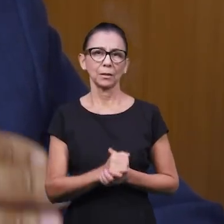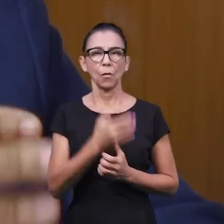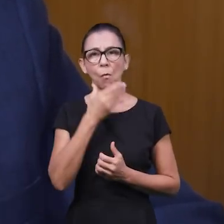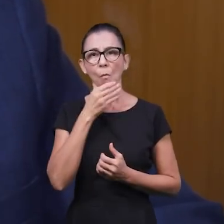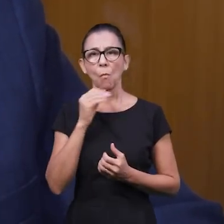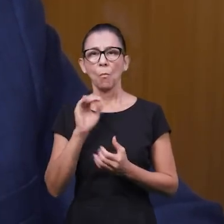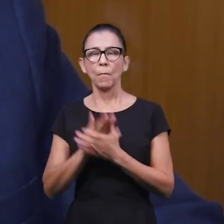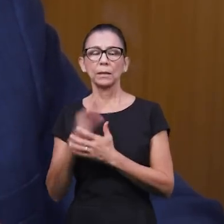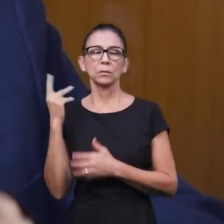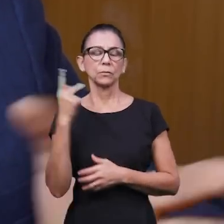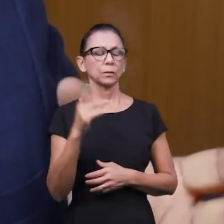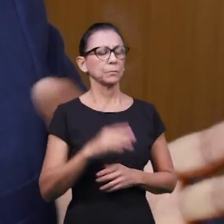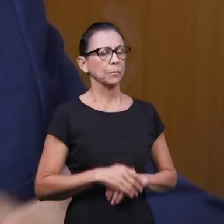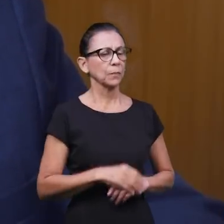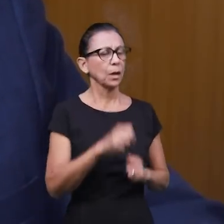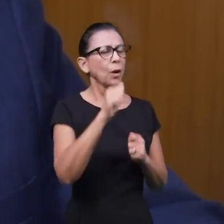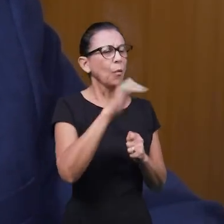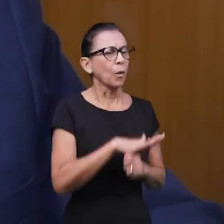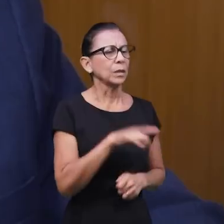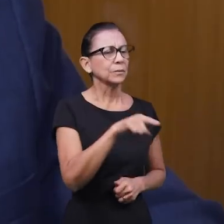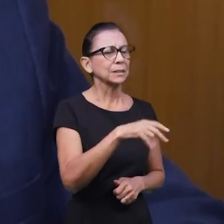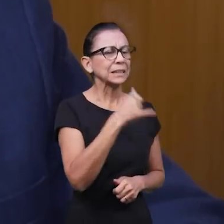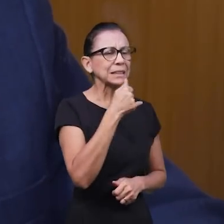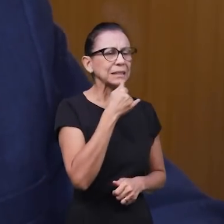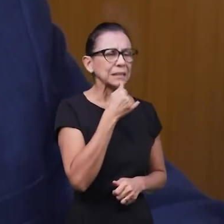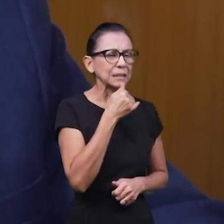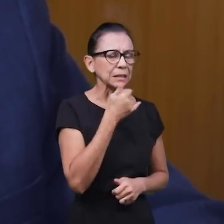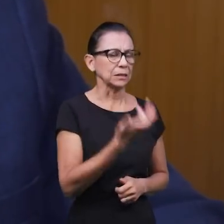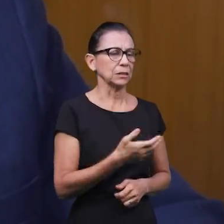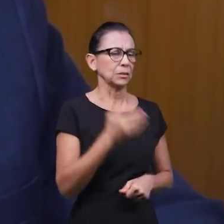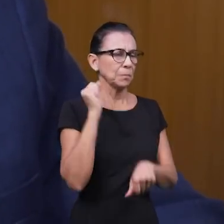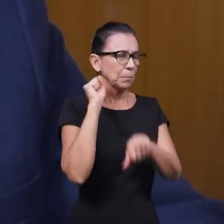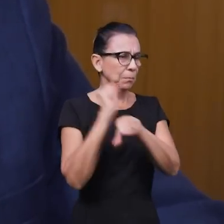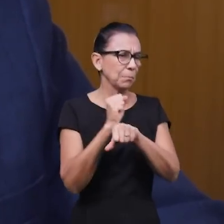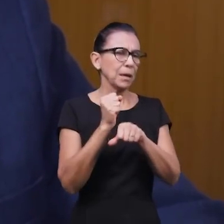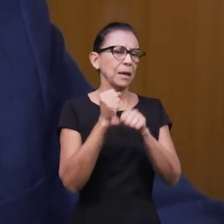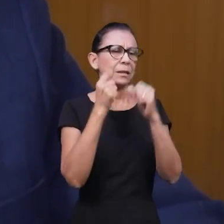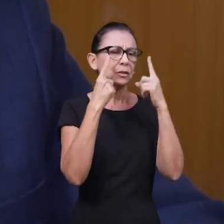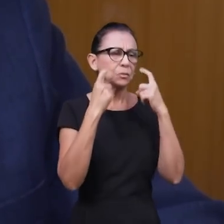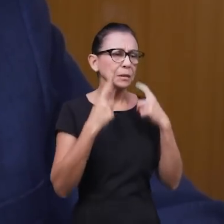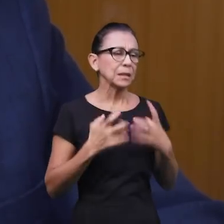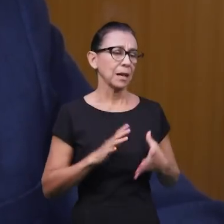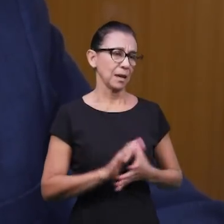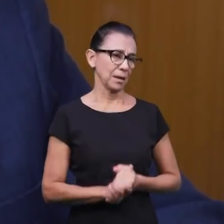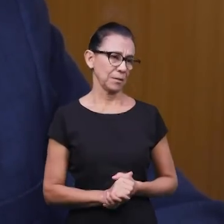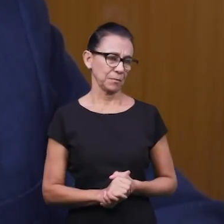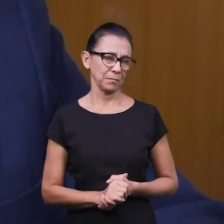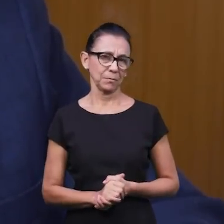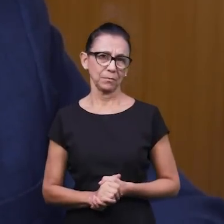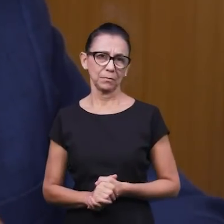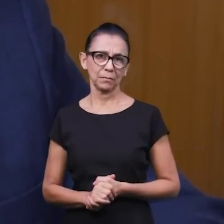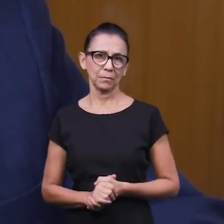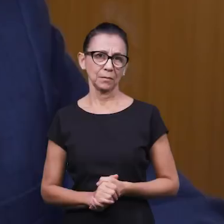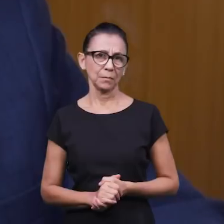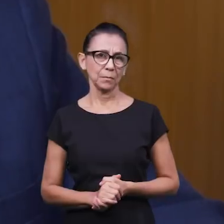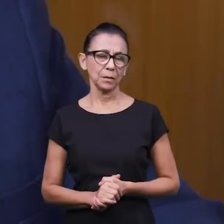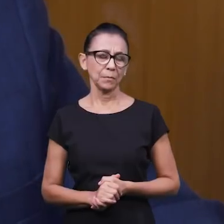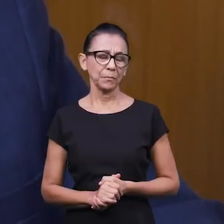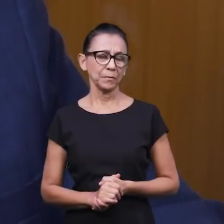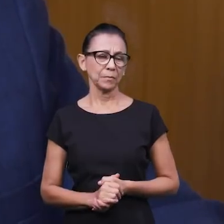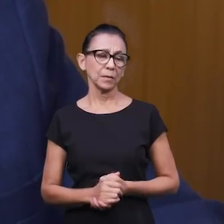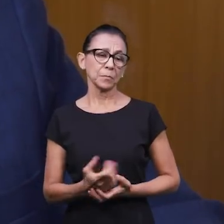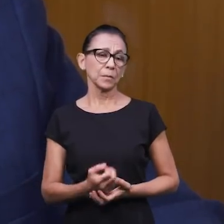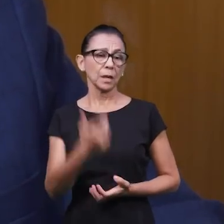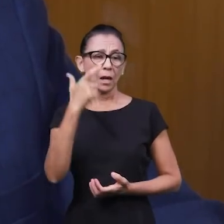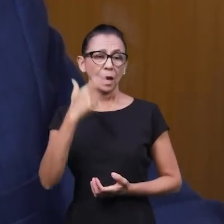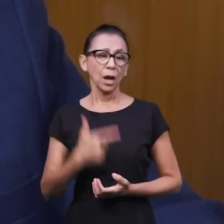você está tão triste, Ana. Qual marido quer ver uma mulher triste? Eu não sou melhor que 10 filhos? Tem marido que você acha o bom mesmo,